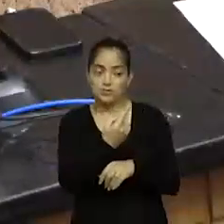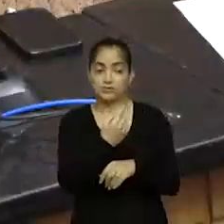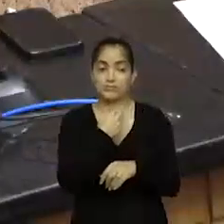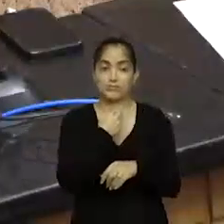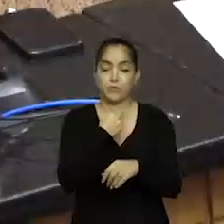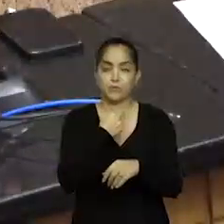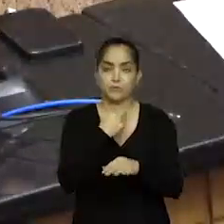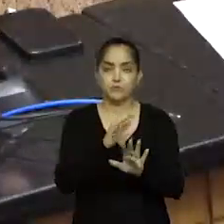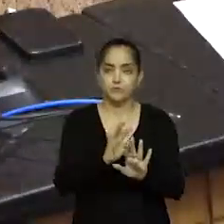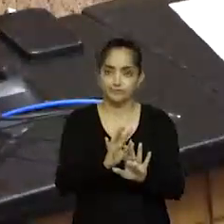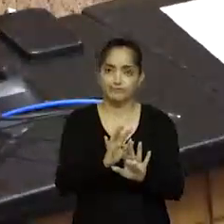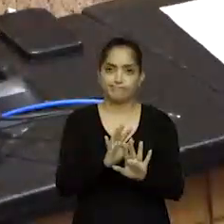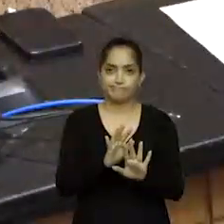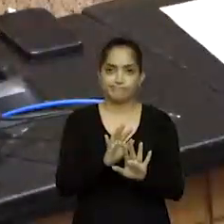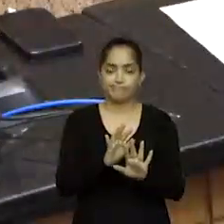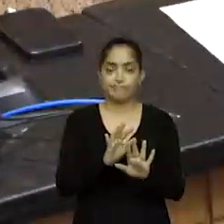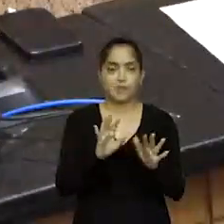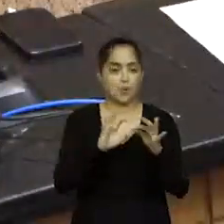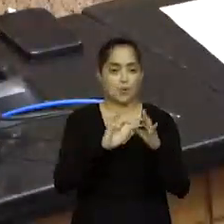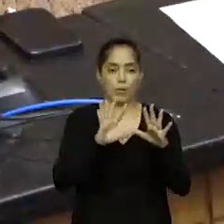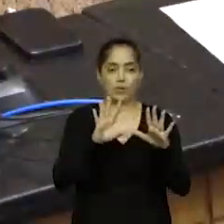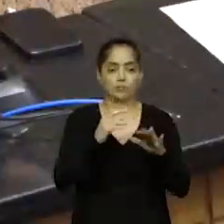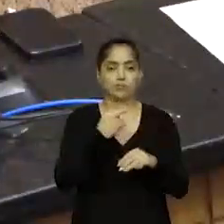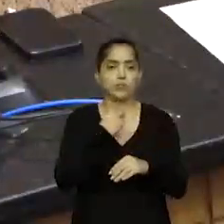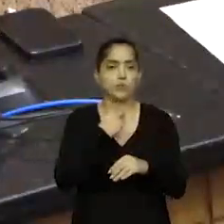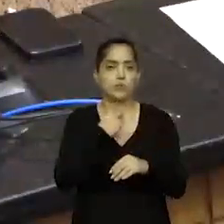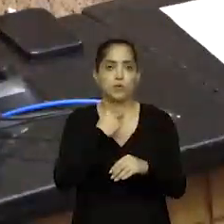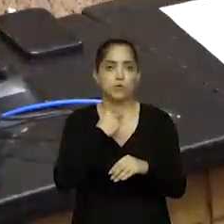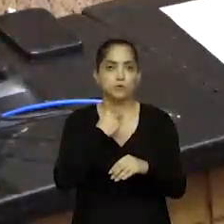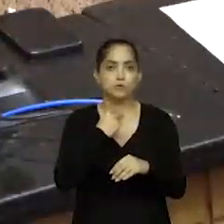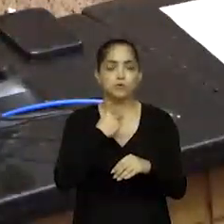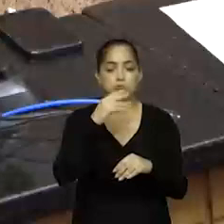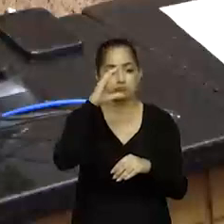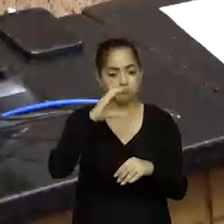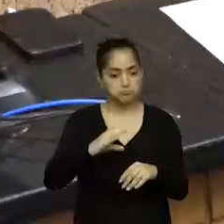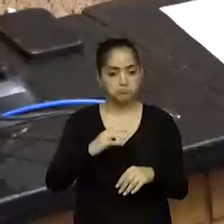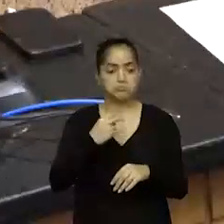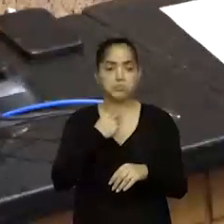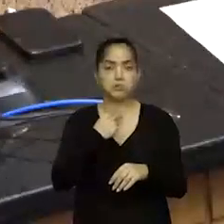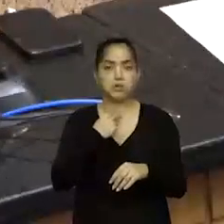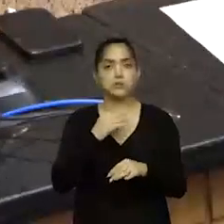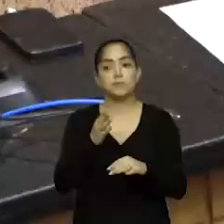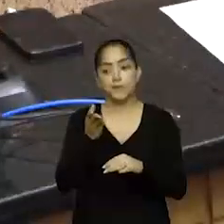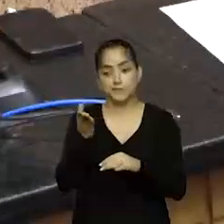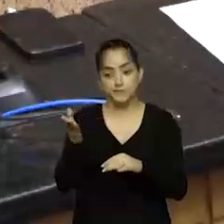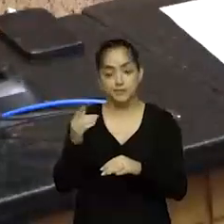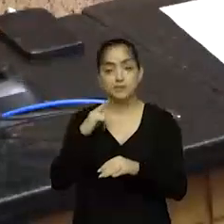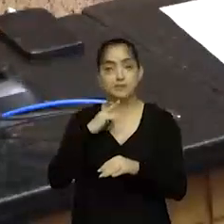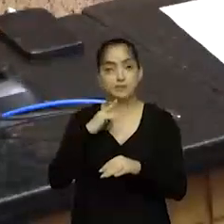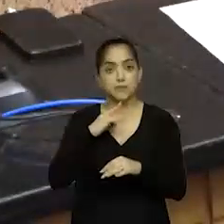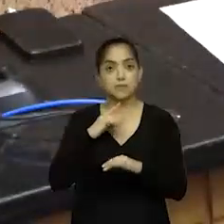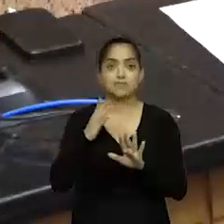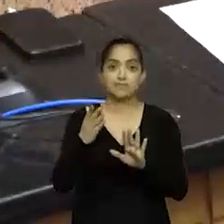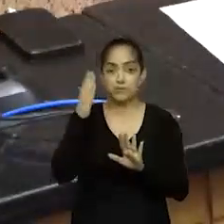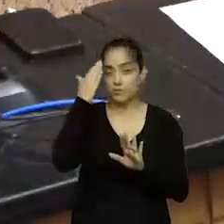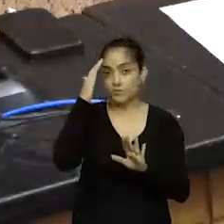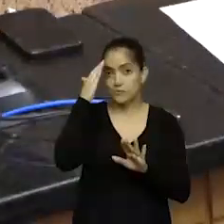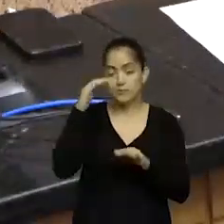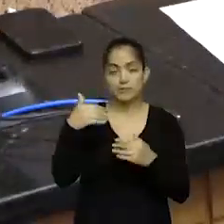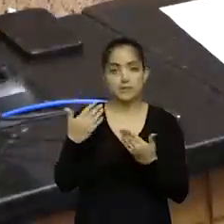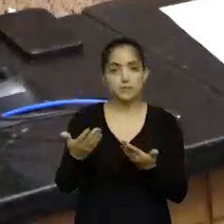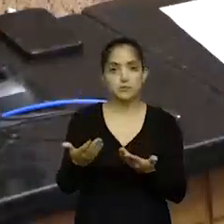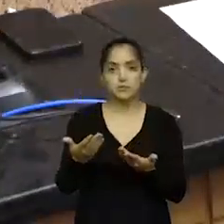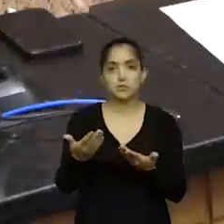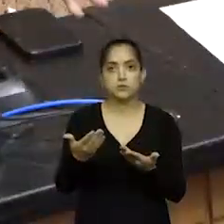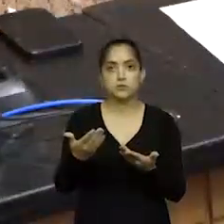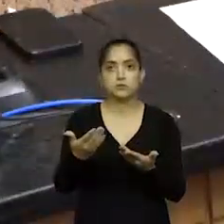ter, o cidadão não pode ter, mas eles têm. E eles não entendem isso, que